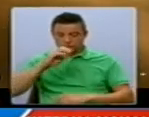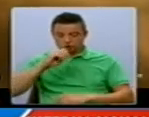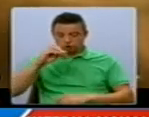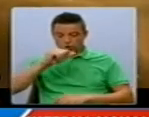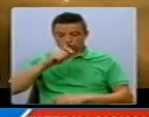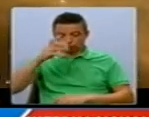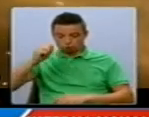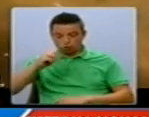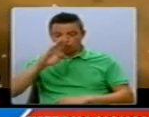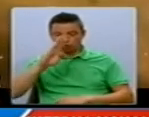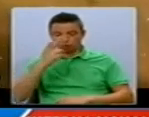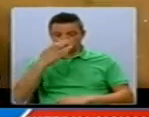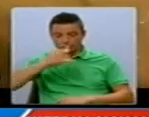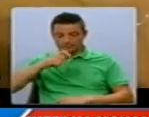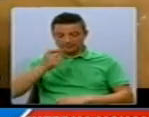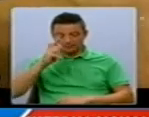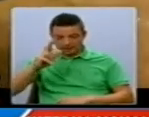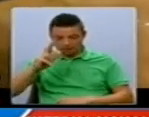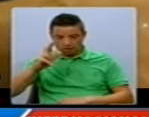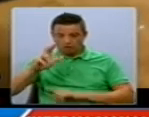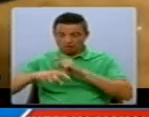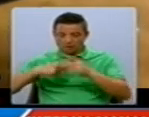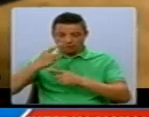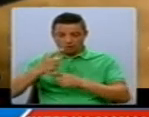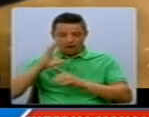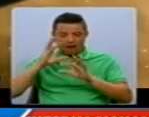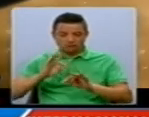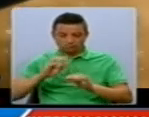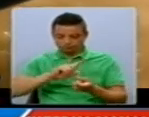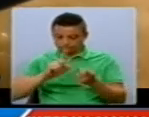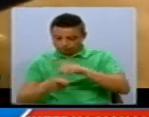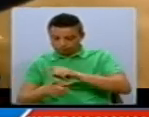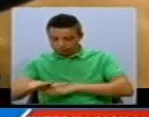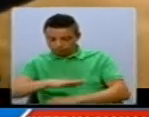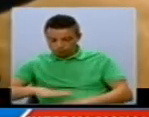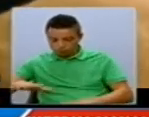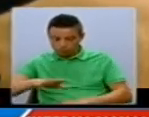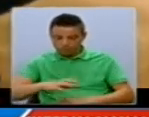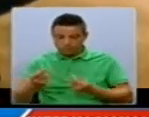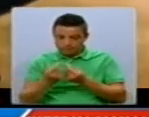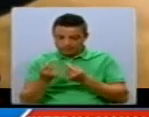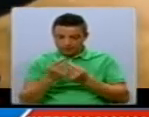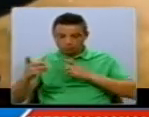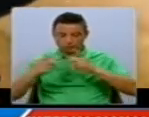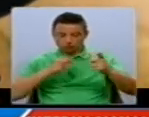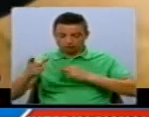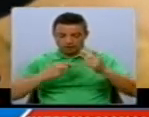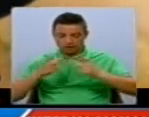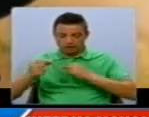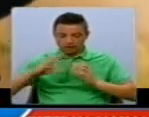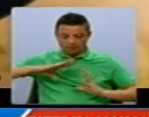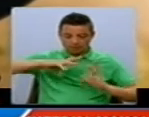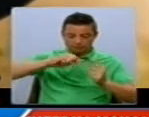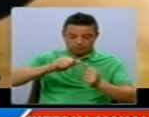Neptunos, estão devidamente formados, eles sofrem uma espécie de uma migração para zonas mais próximas da estrela. Imagina tu, os planetas que estão mais próximos